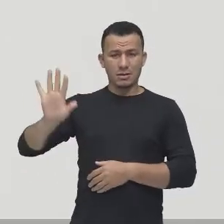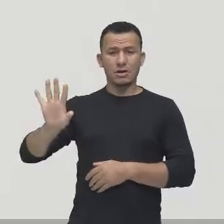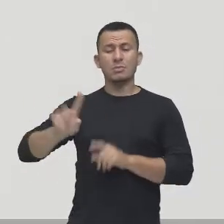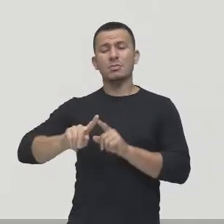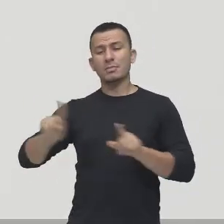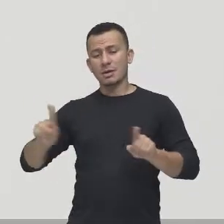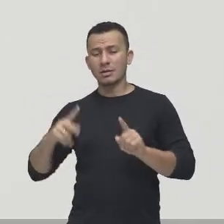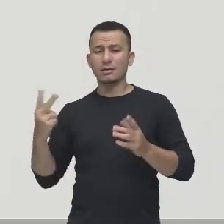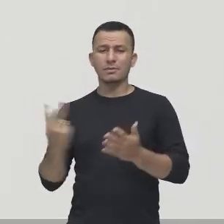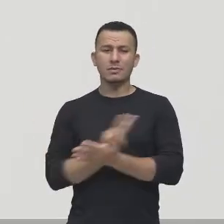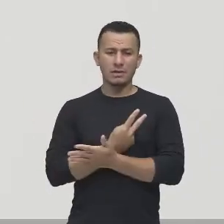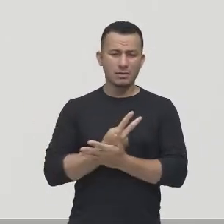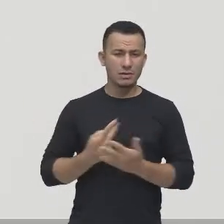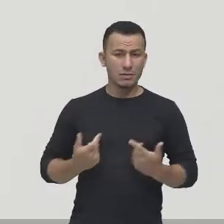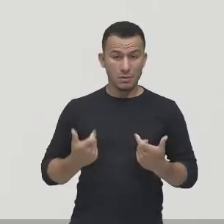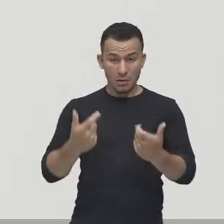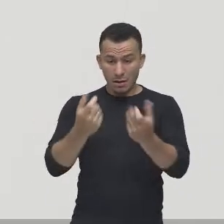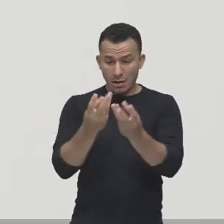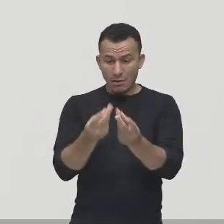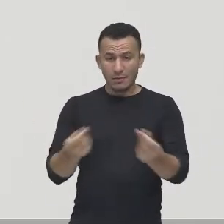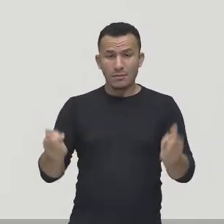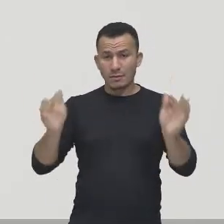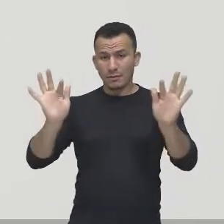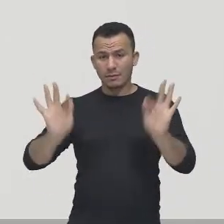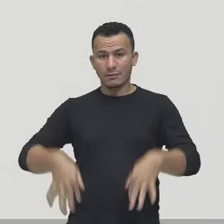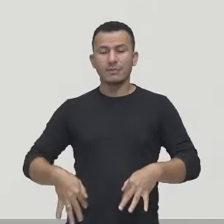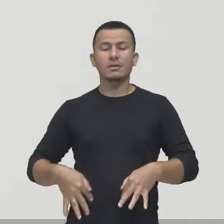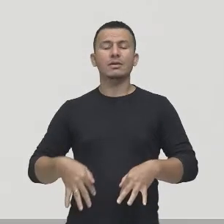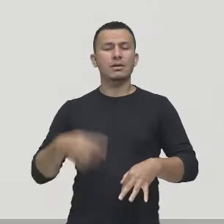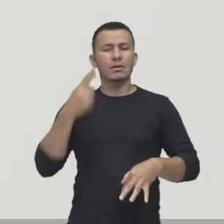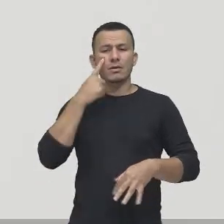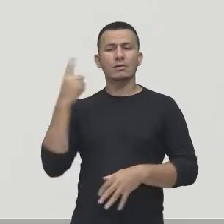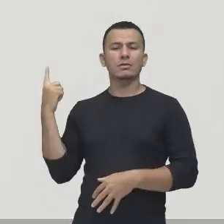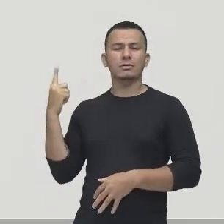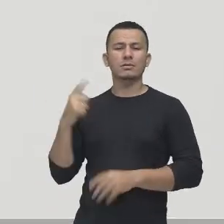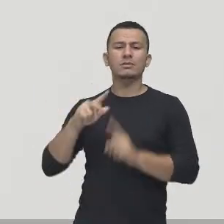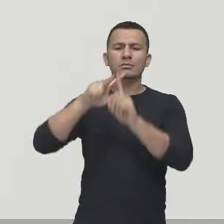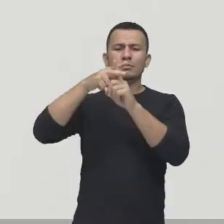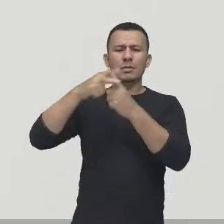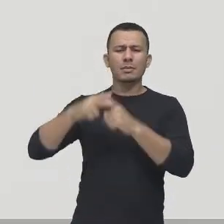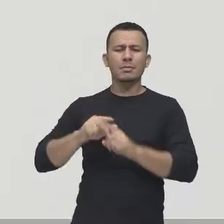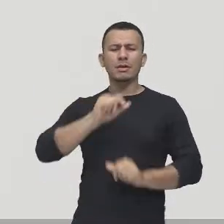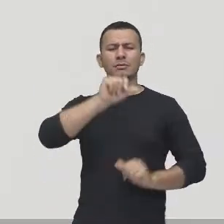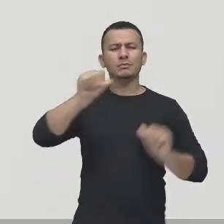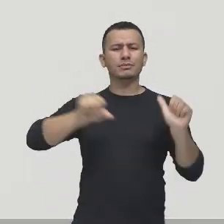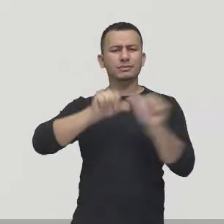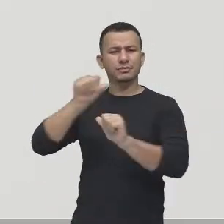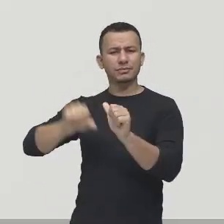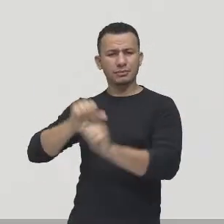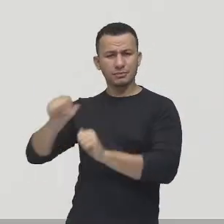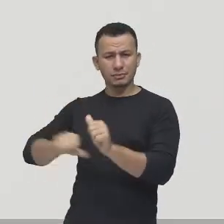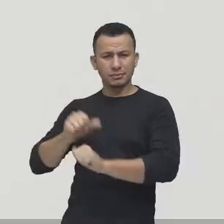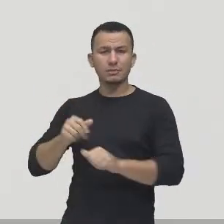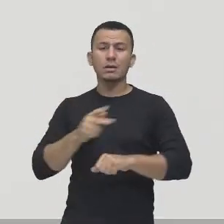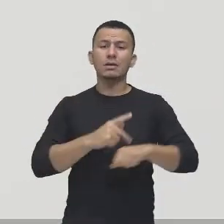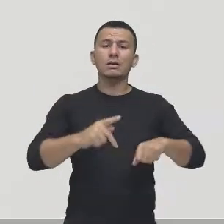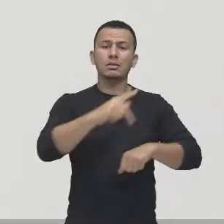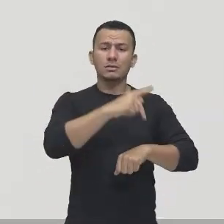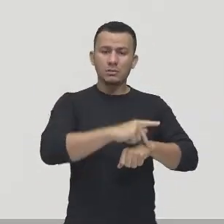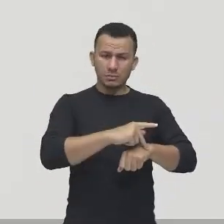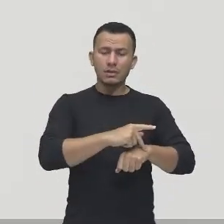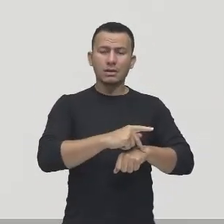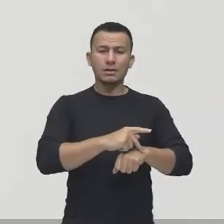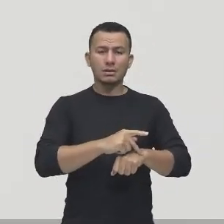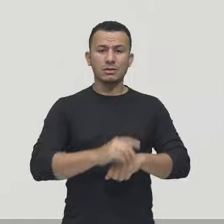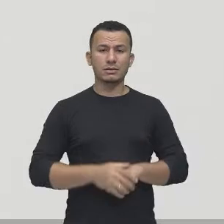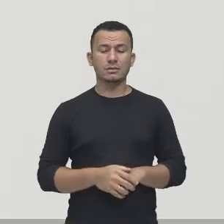Guerra acaba, olha o que acontece, né? Os mapas se reorganizam. Os países bálticos aqui, né?